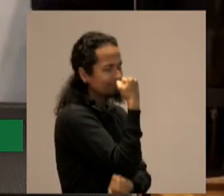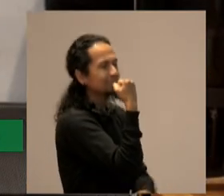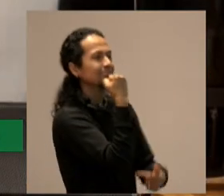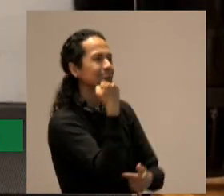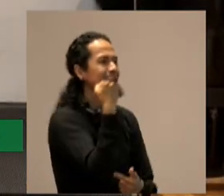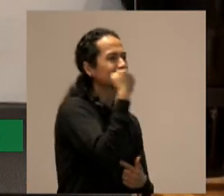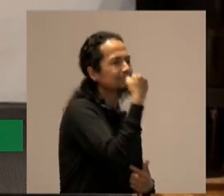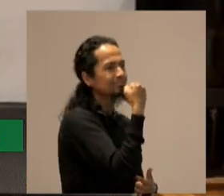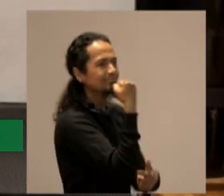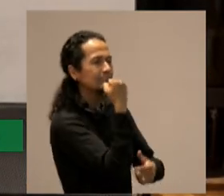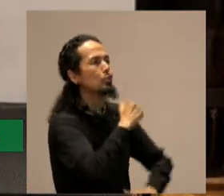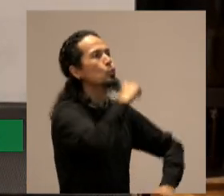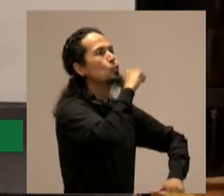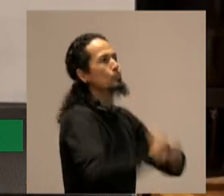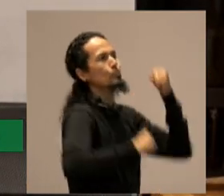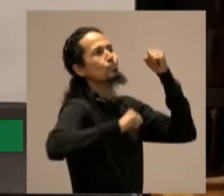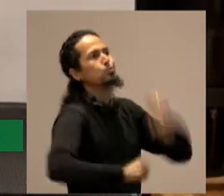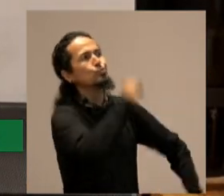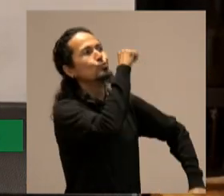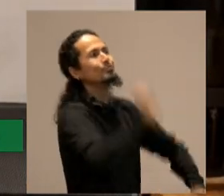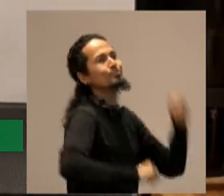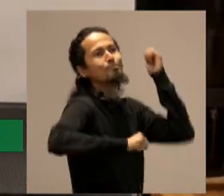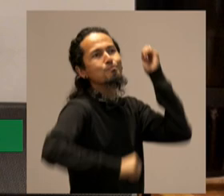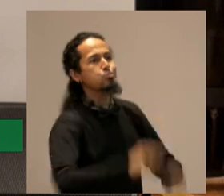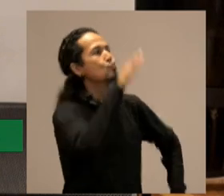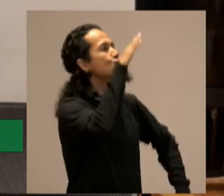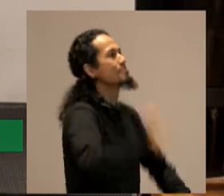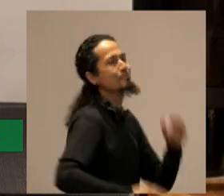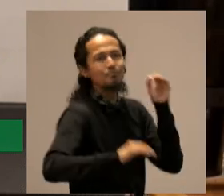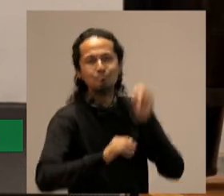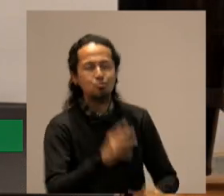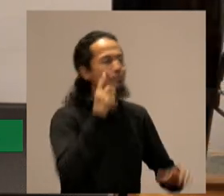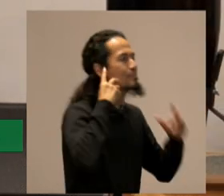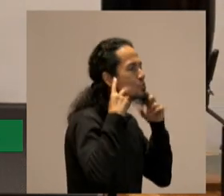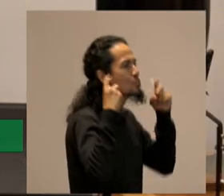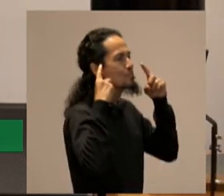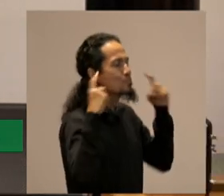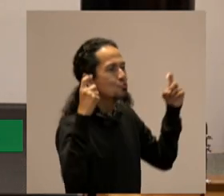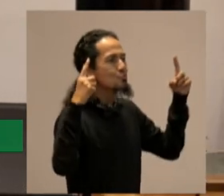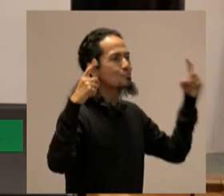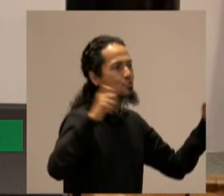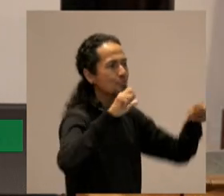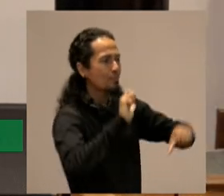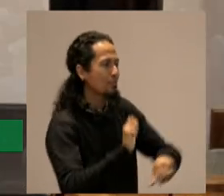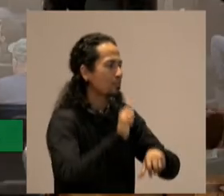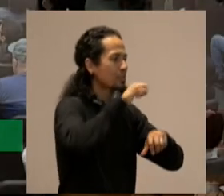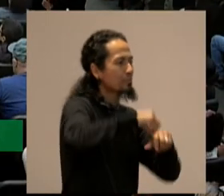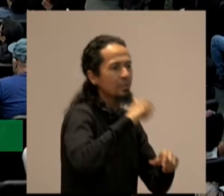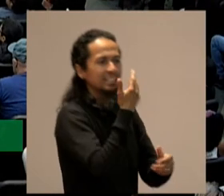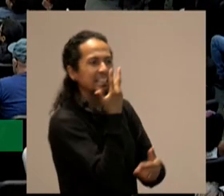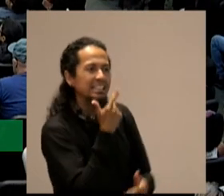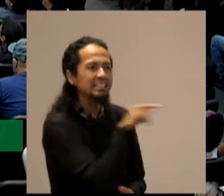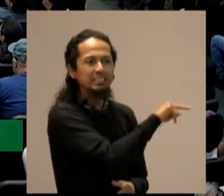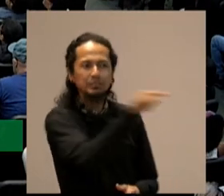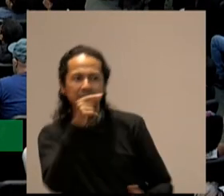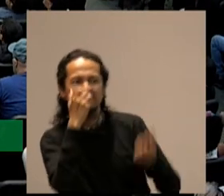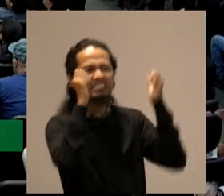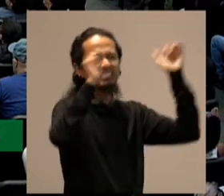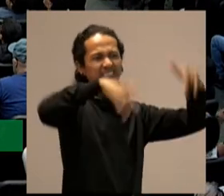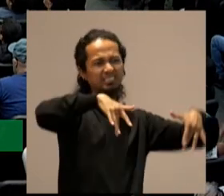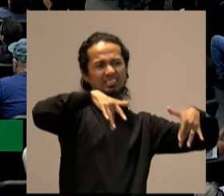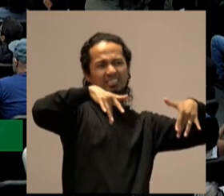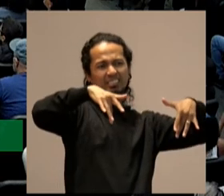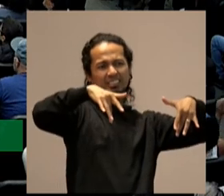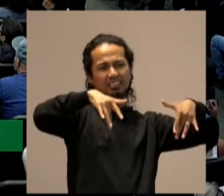um tambor vem ver brilhar mais um menino que você abandonou. Ó,